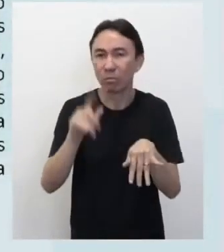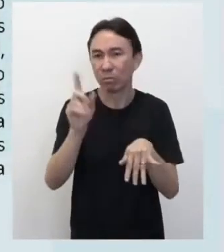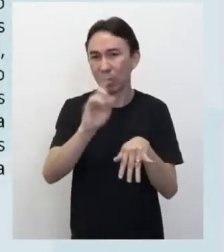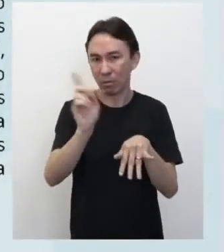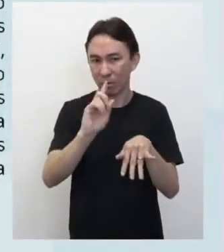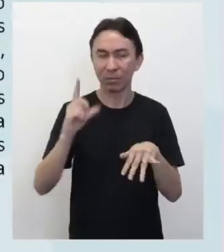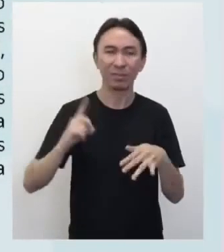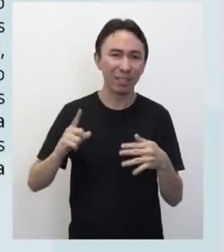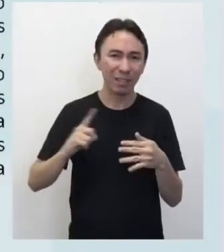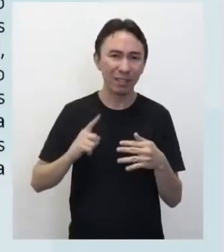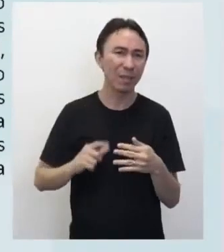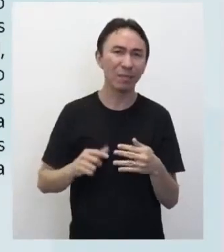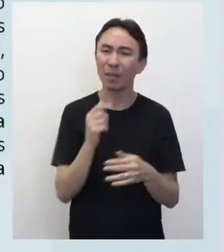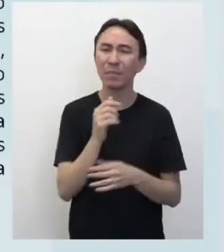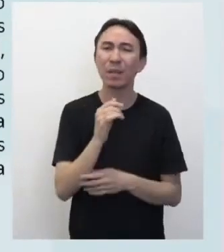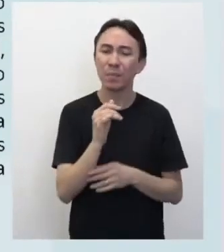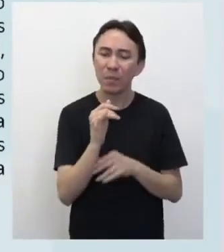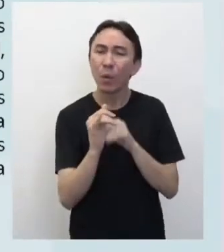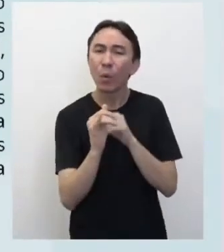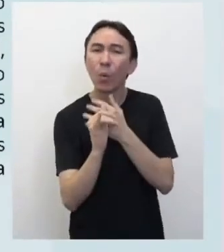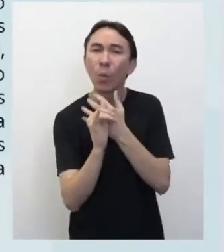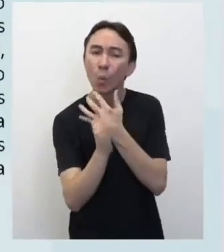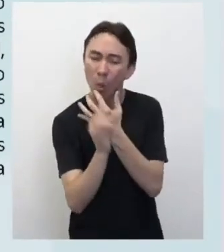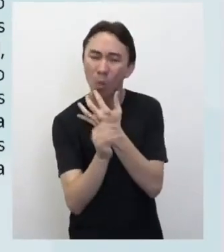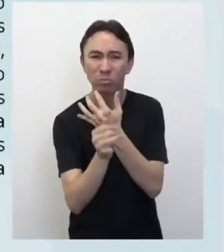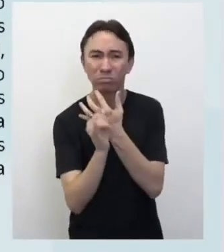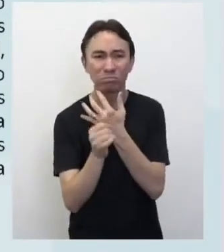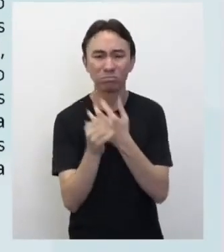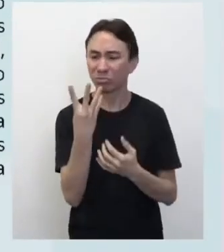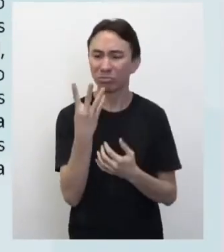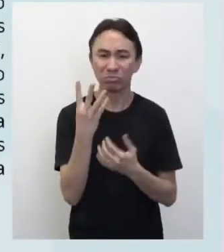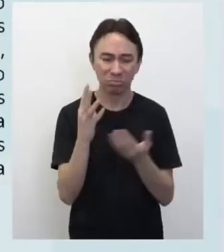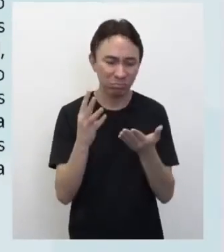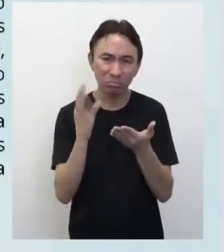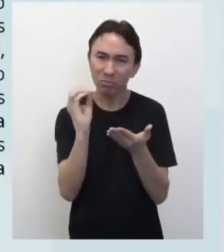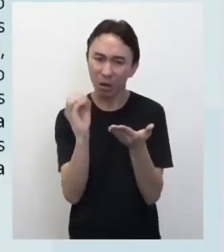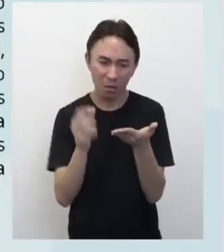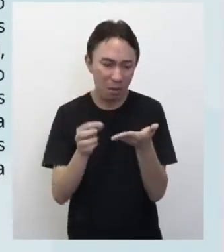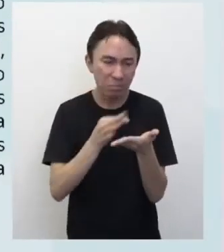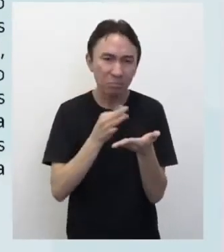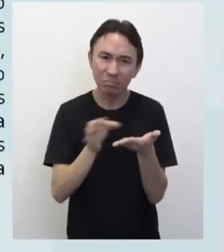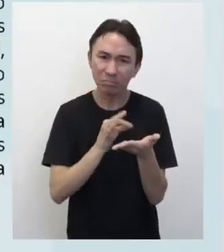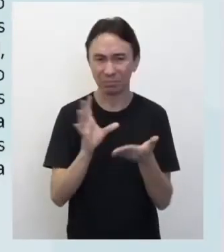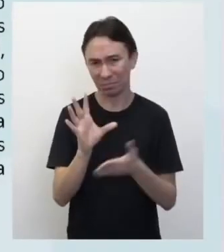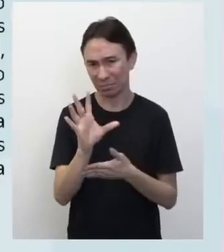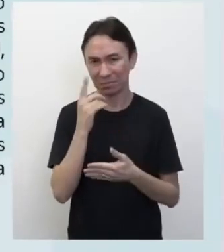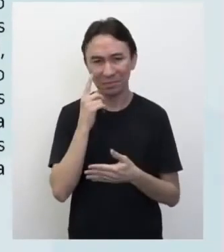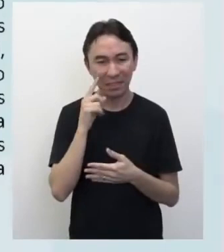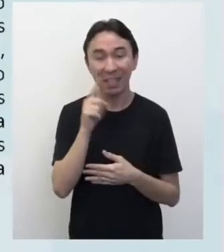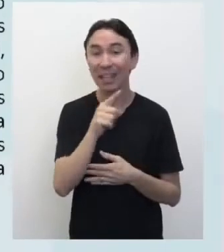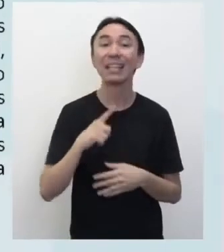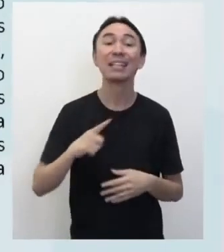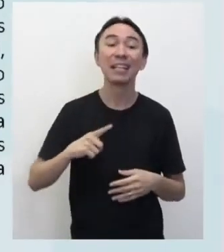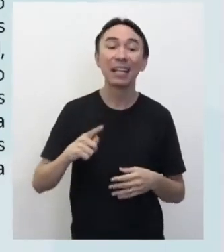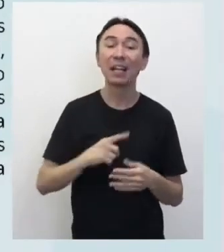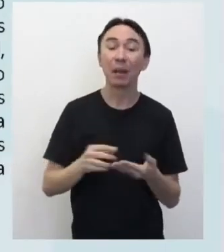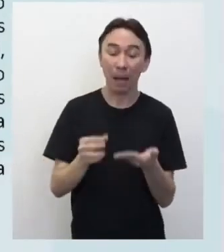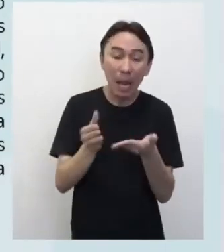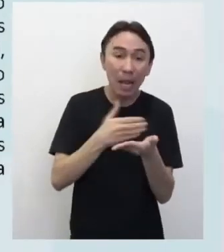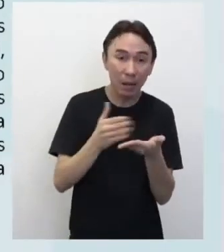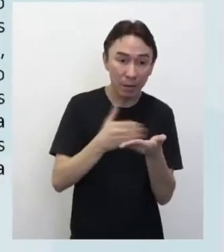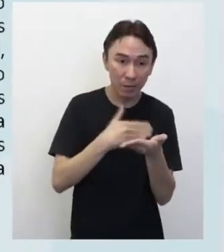40 páginas, você pode ler. Eu não quero falar o final. Mas eu vou falar sobre o Alice no País das Maravilhas para a gente fazer a